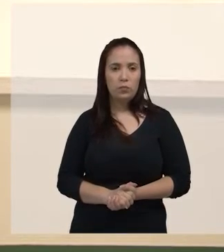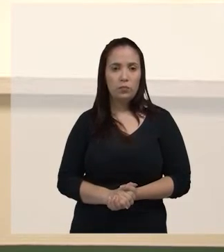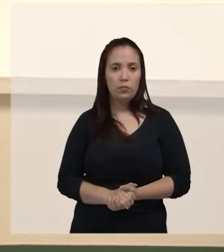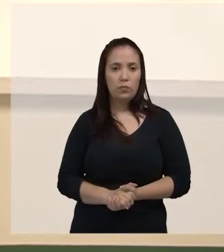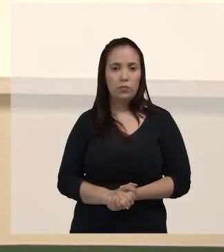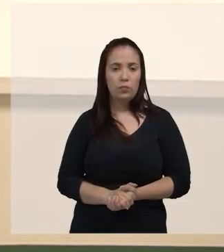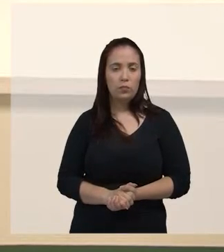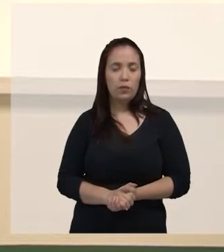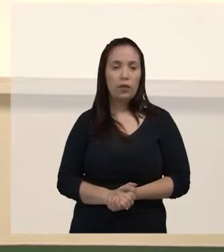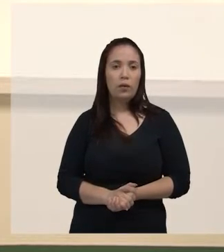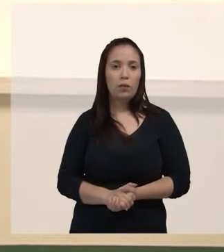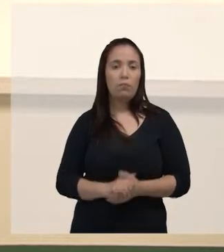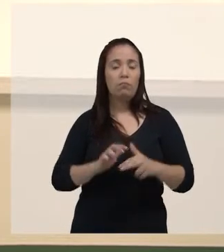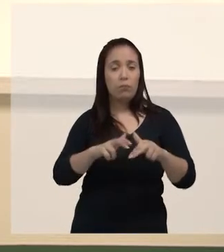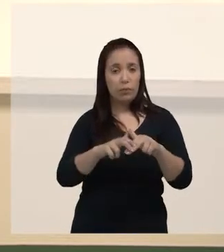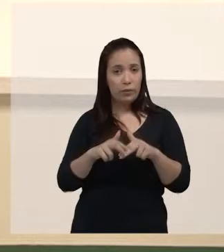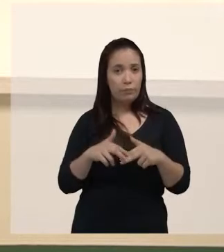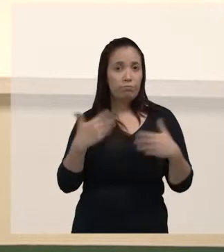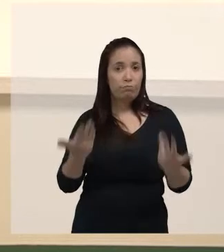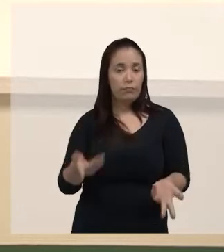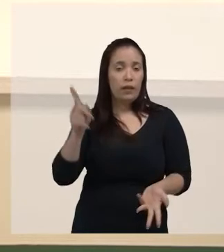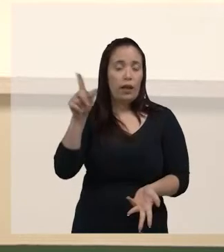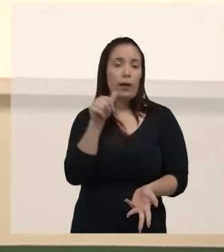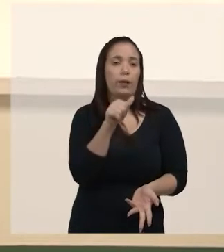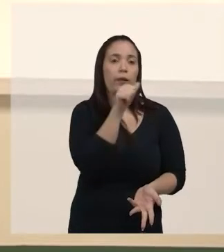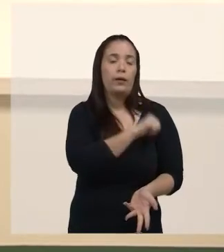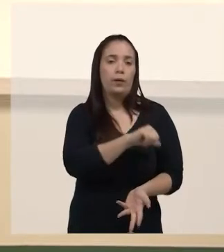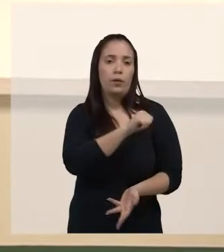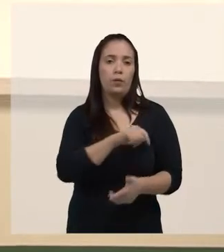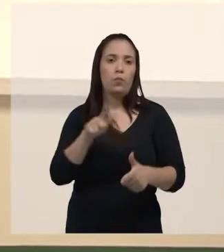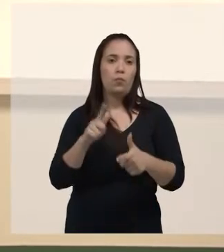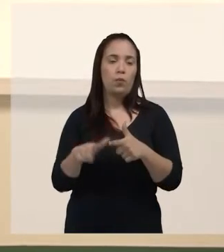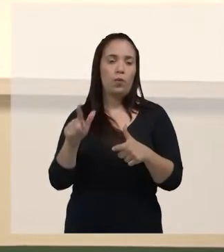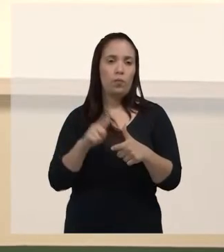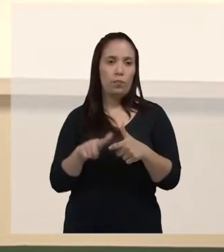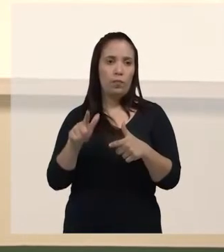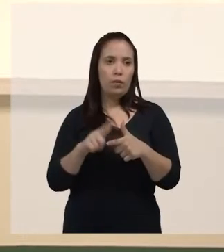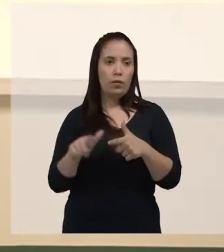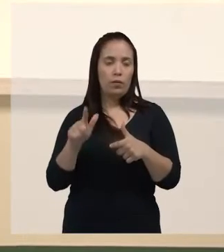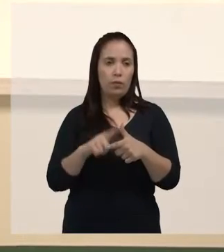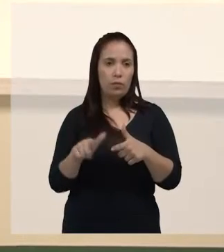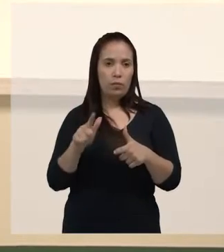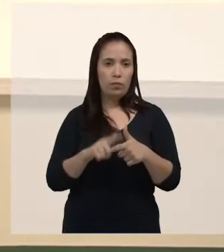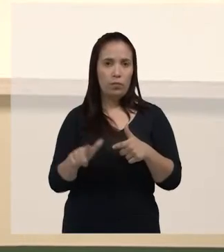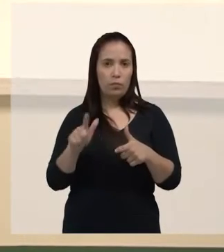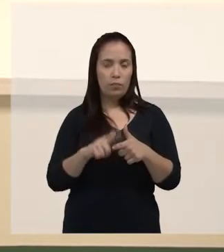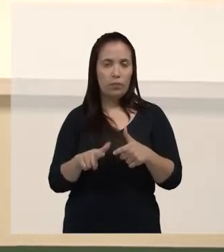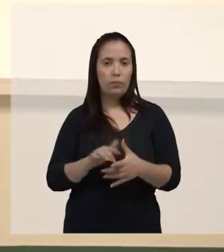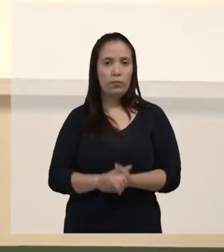não volta mais. Então, está aí a situação do Rio de Janeiro. Mas... agora, só entre nós.